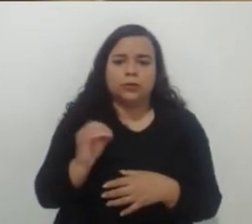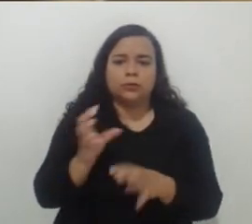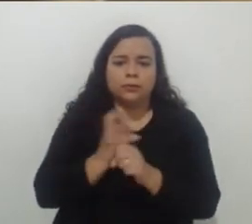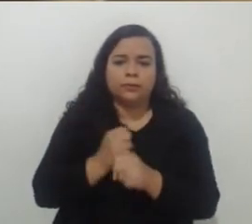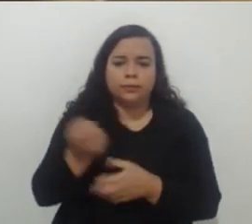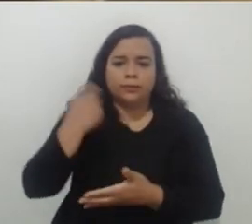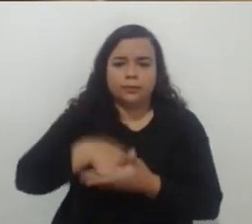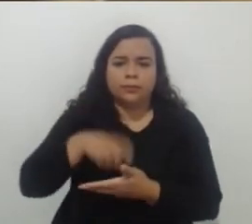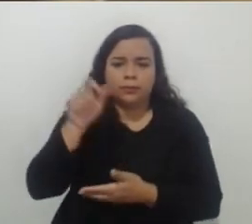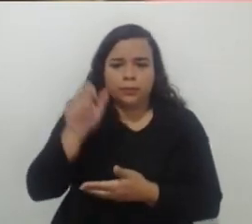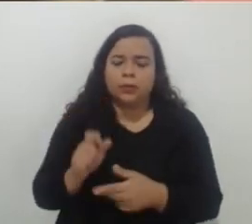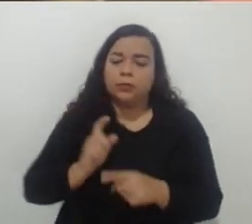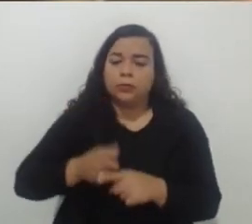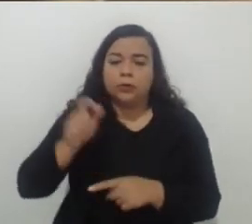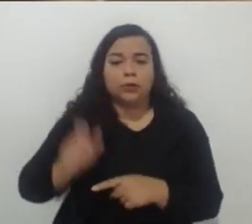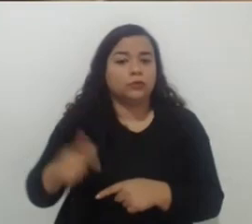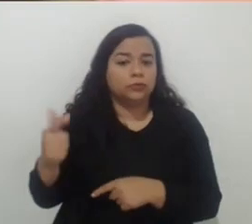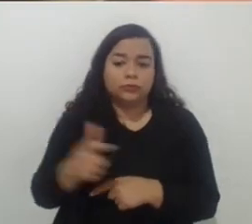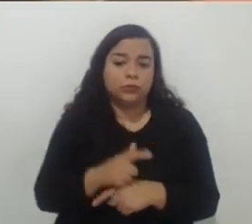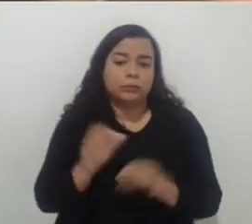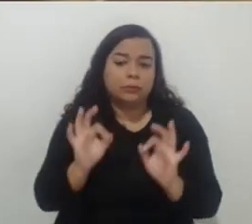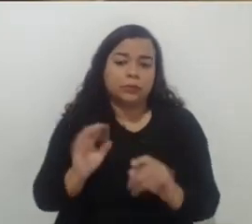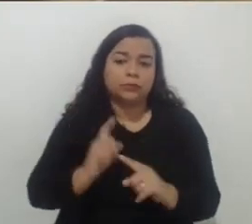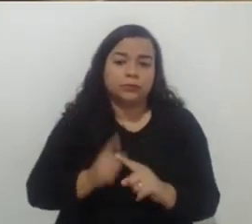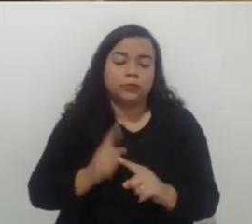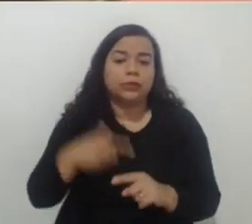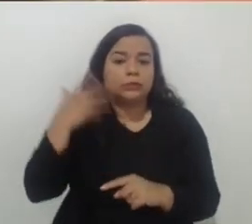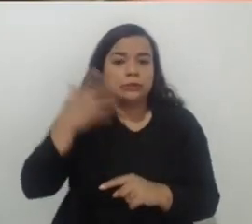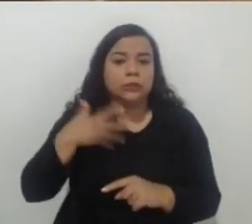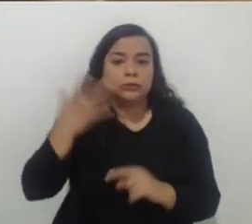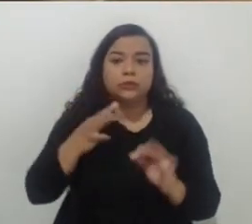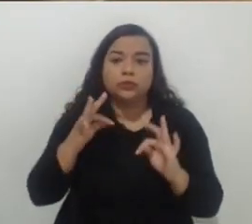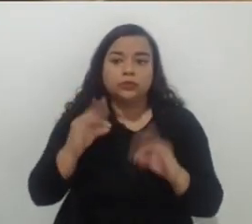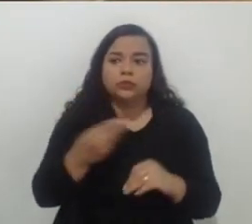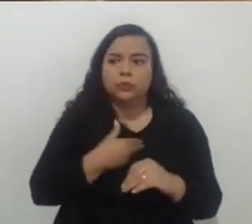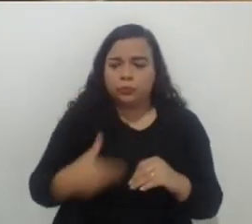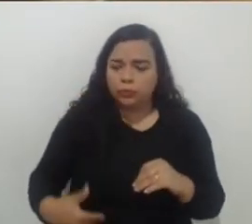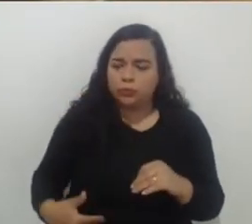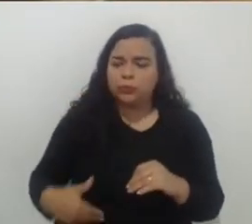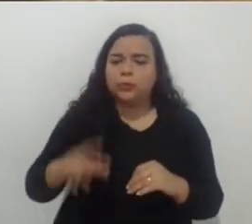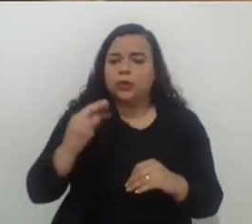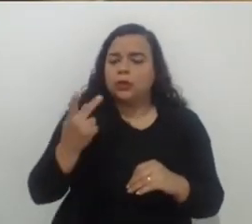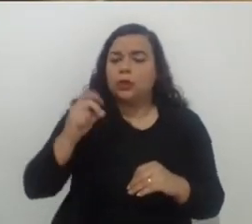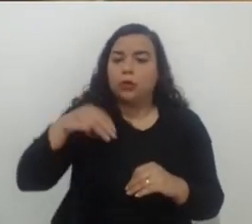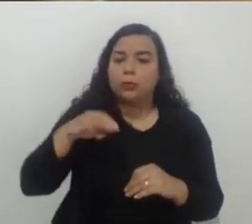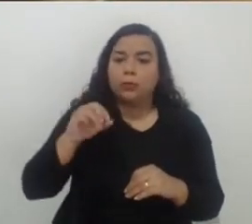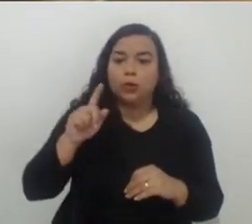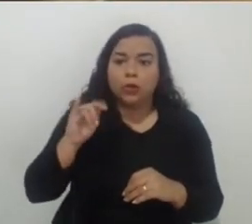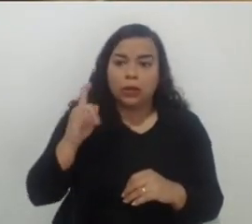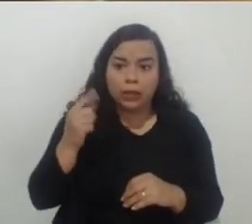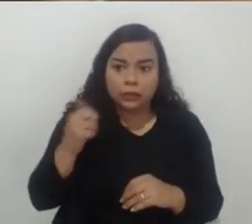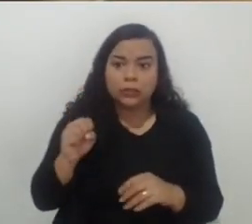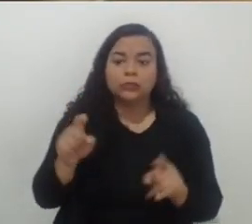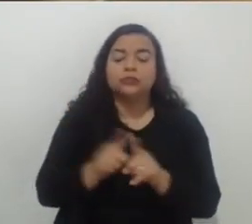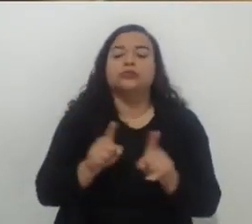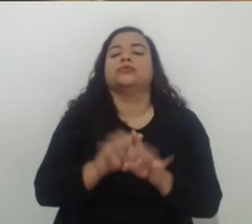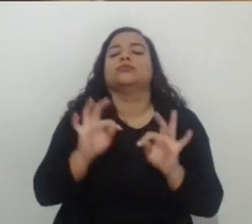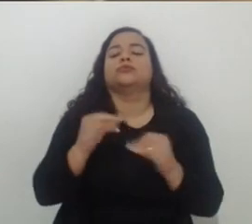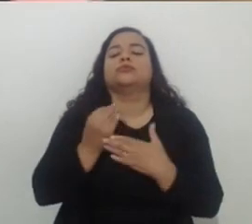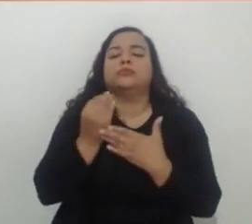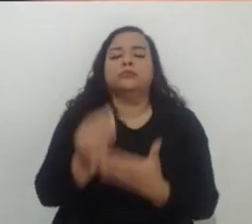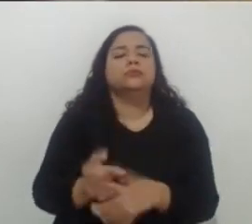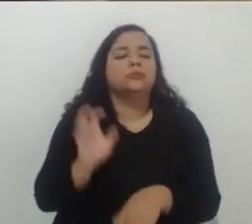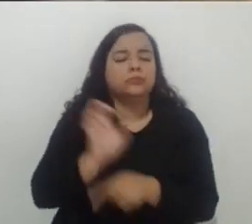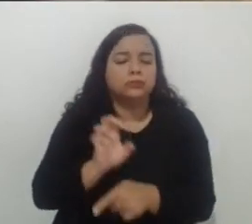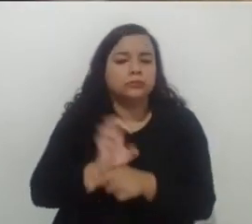não haveria, uma vez que as sessões foram públicas, foram homologadas e foram cientificadas ao Estado do Rio Grande do Norte. Então, diante